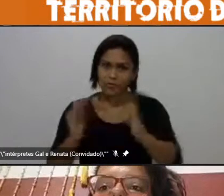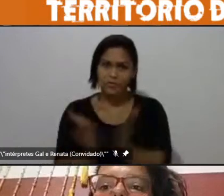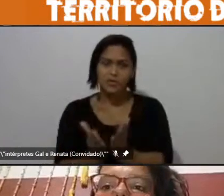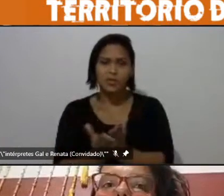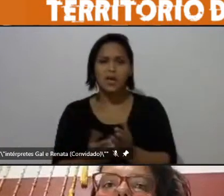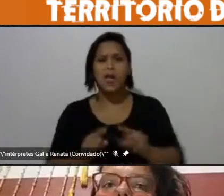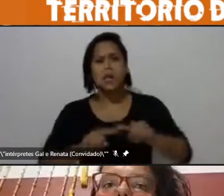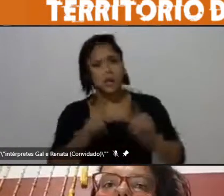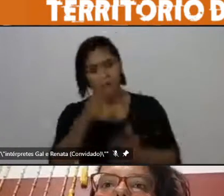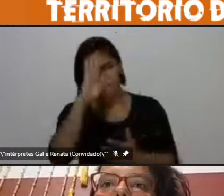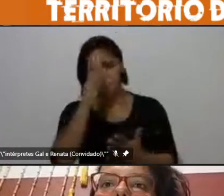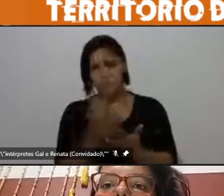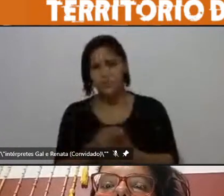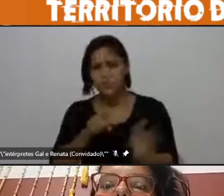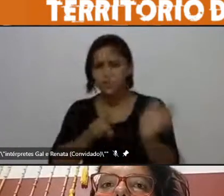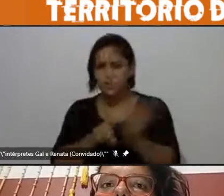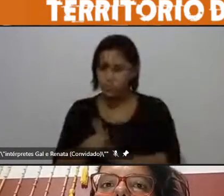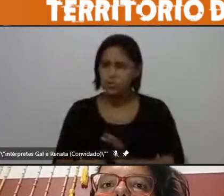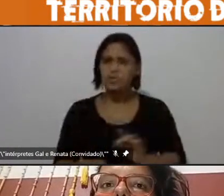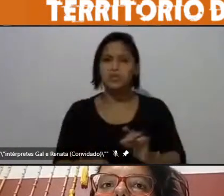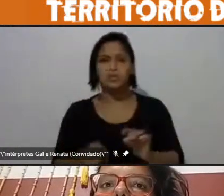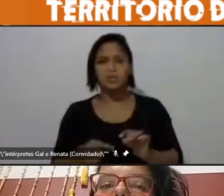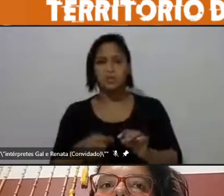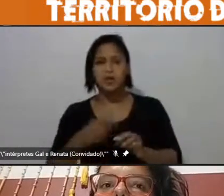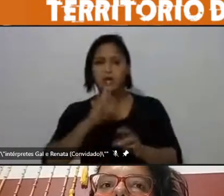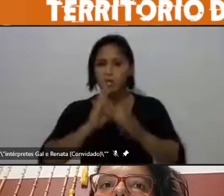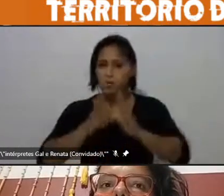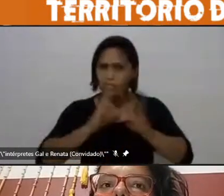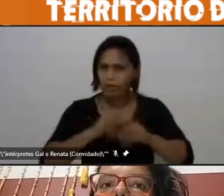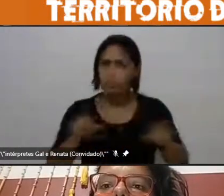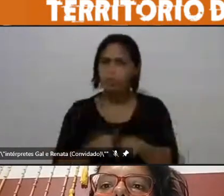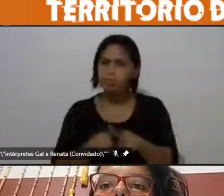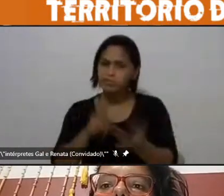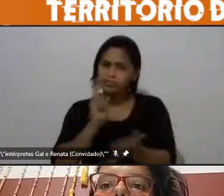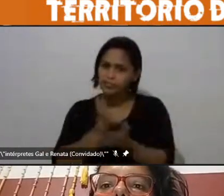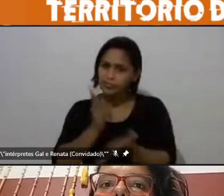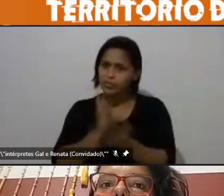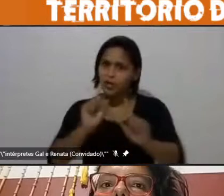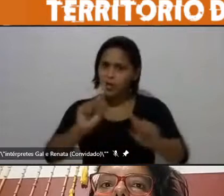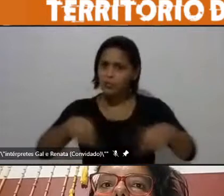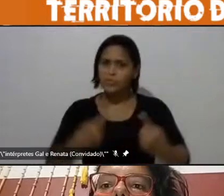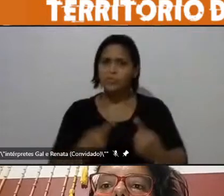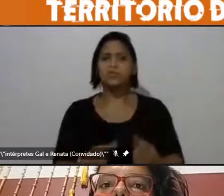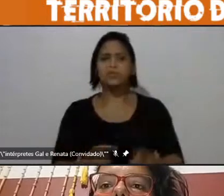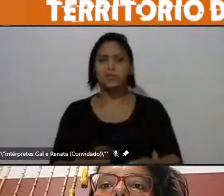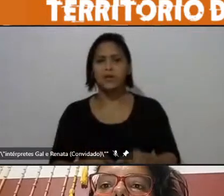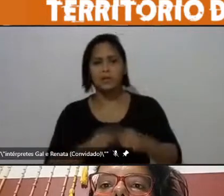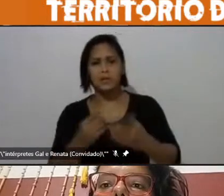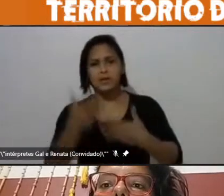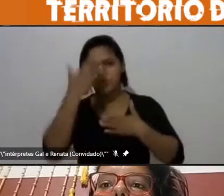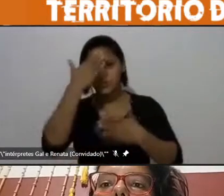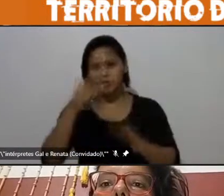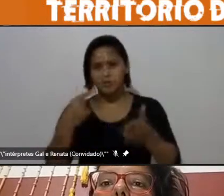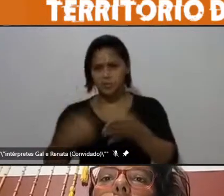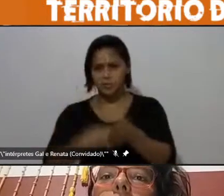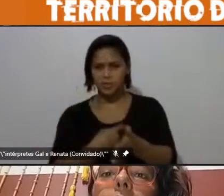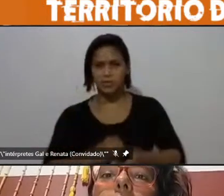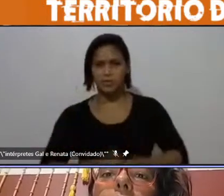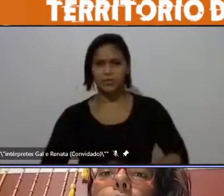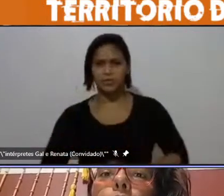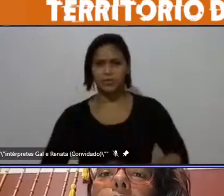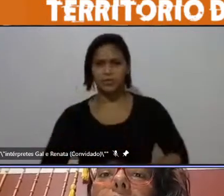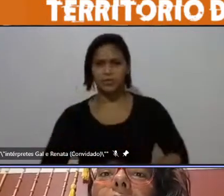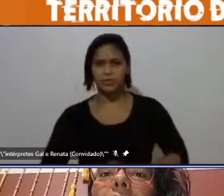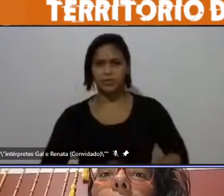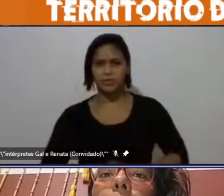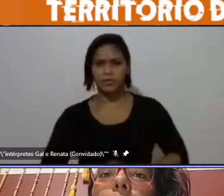te respondi, porque também é um questionamento que a gente enfrenta, né? Mas muito importante. Muito obrigada pelas perguntas.